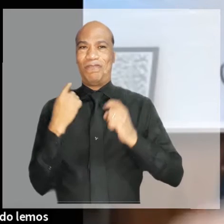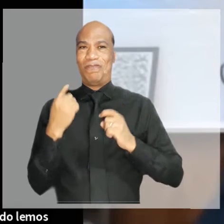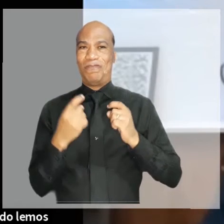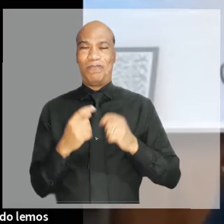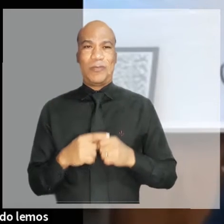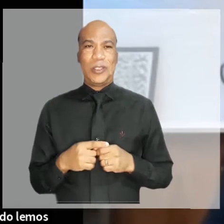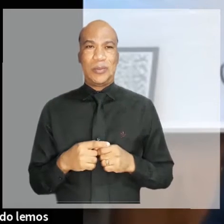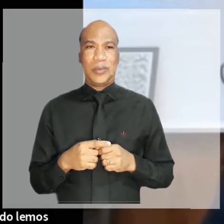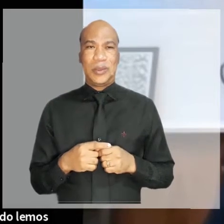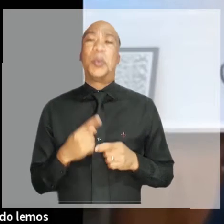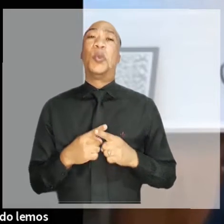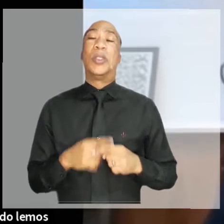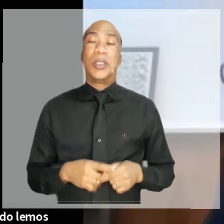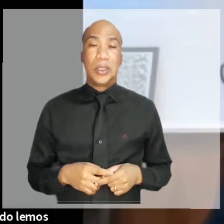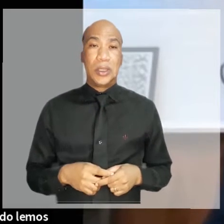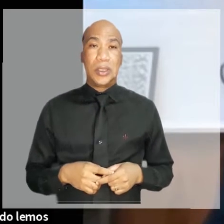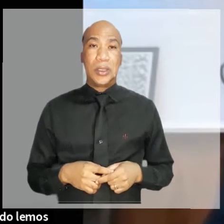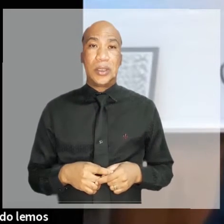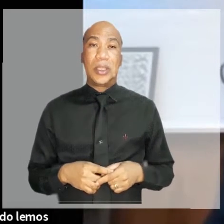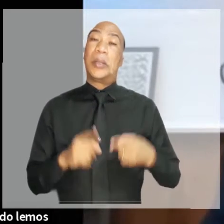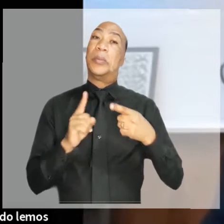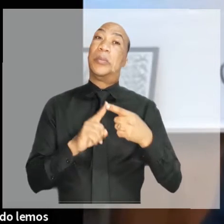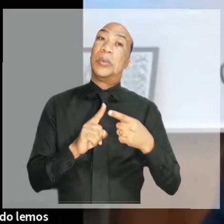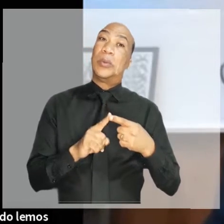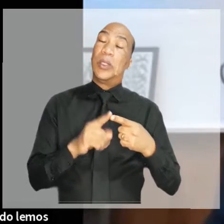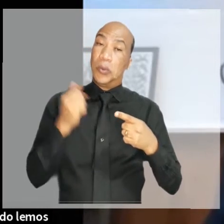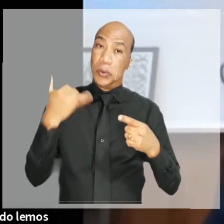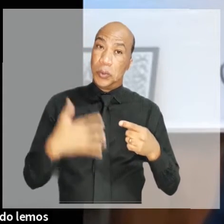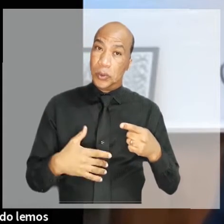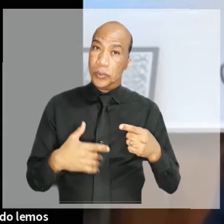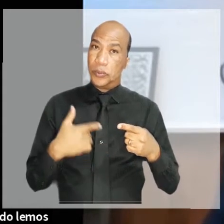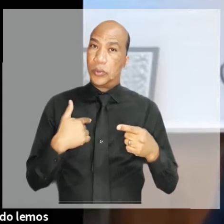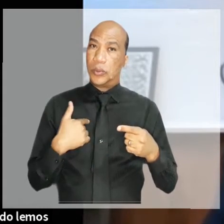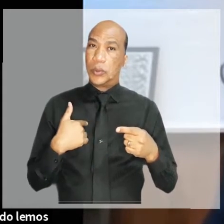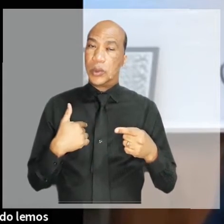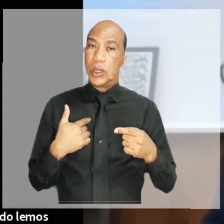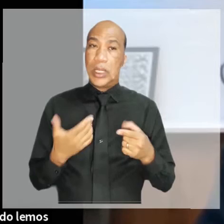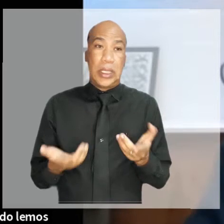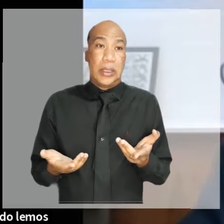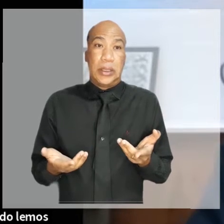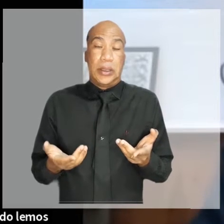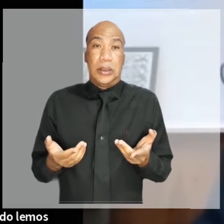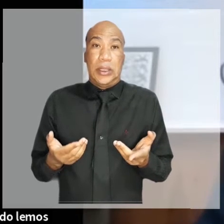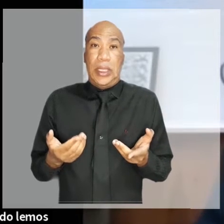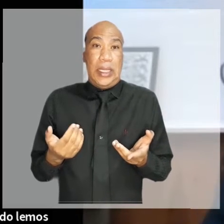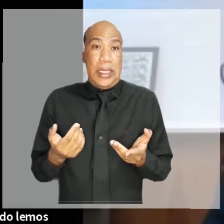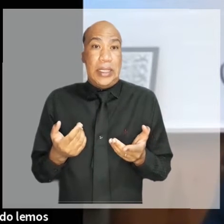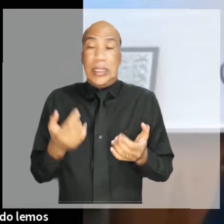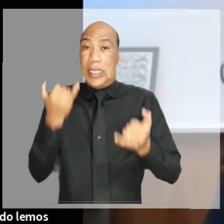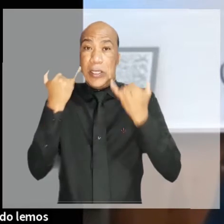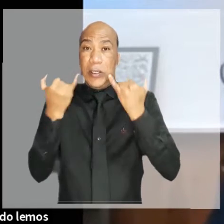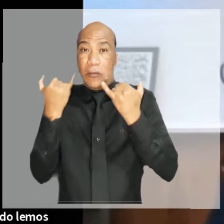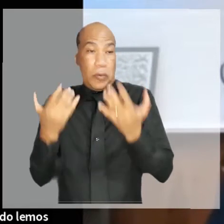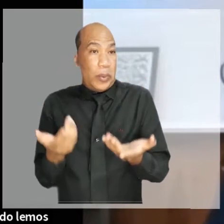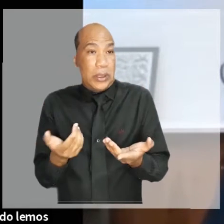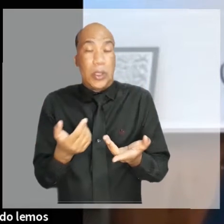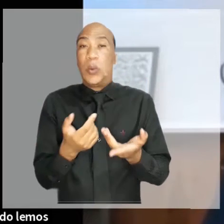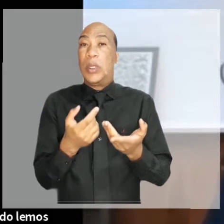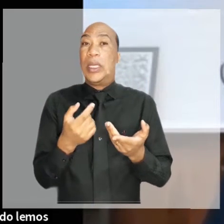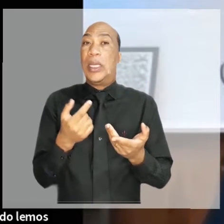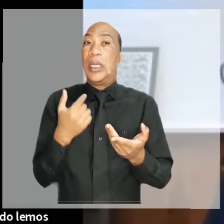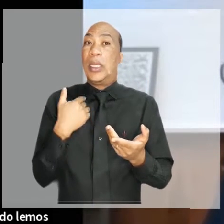publicidade dela é constitucional. Então, é informação de interesse público e informação que não pode